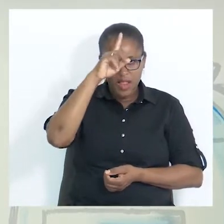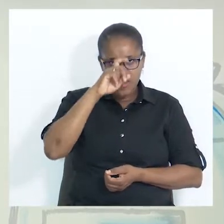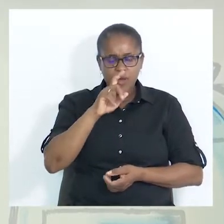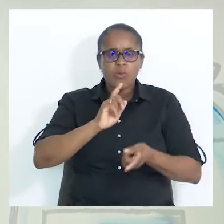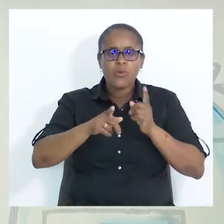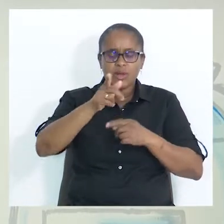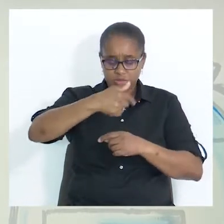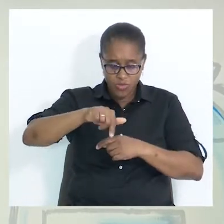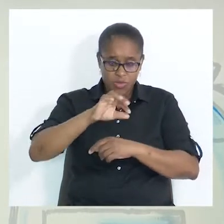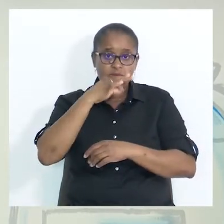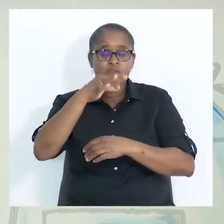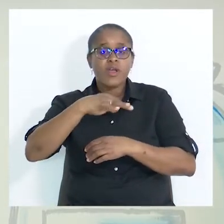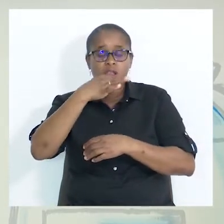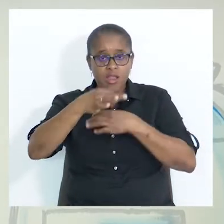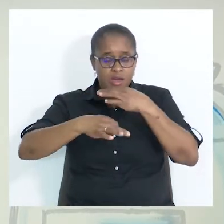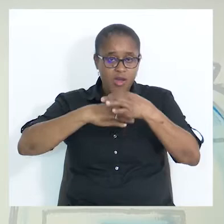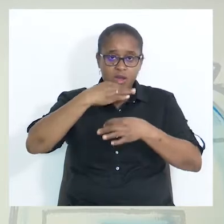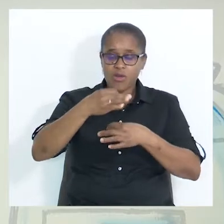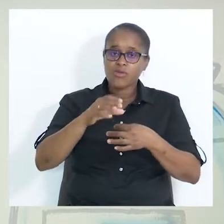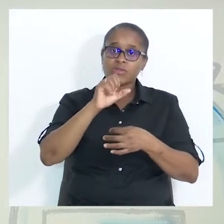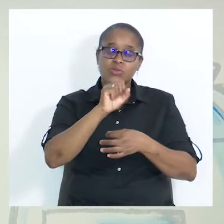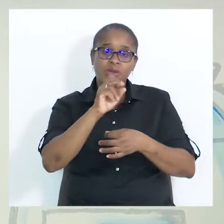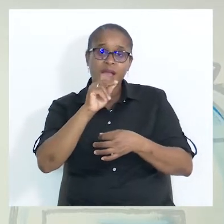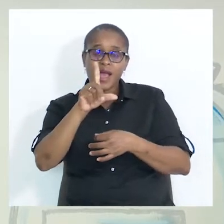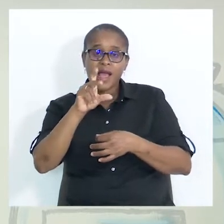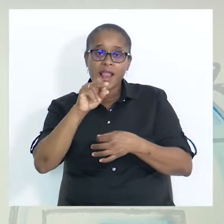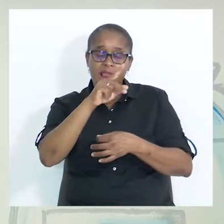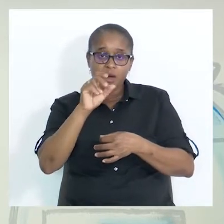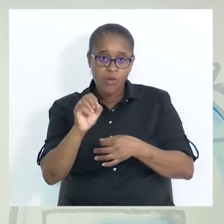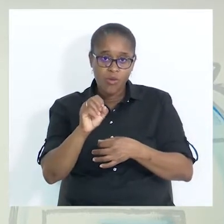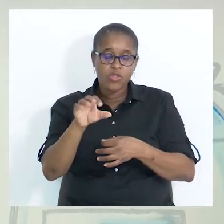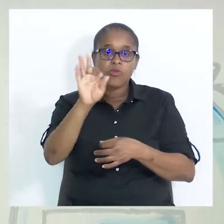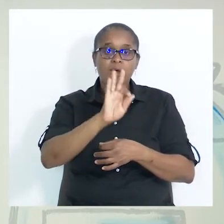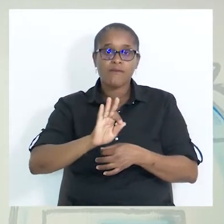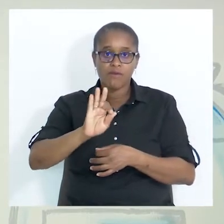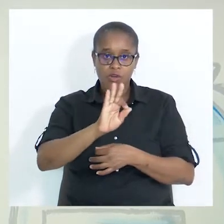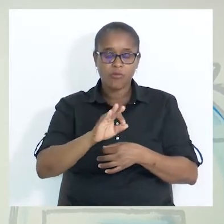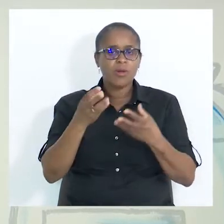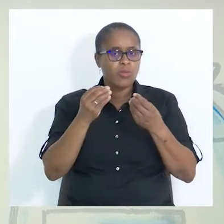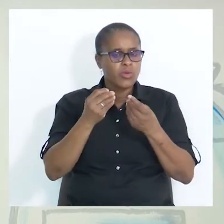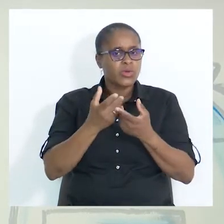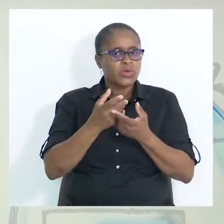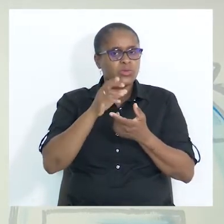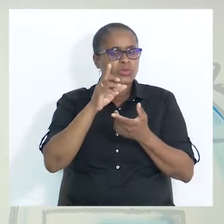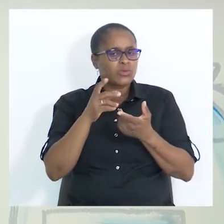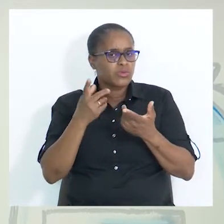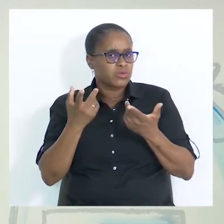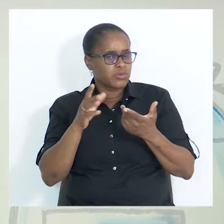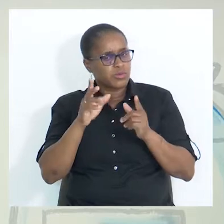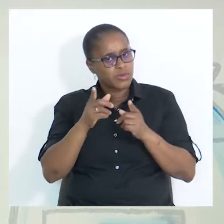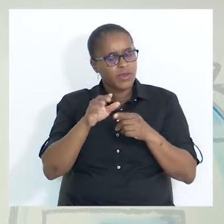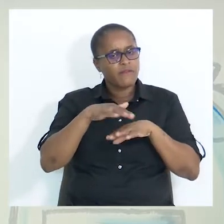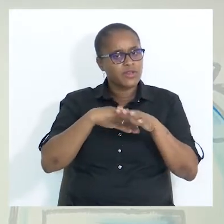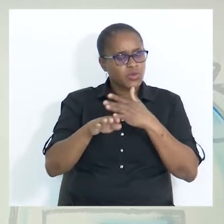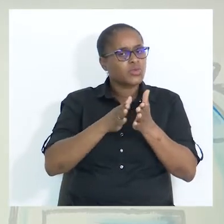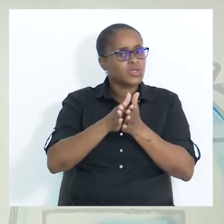gente falou de calão? Uma forma muito rudimentar de fazer o uso